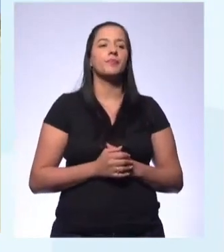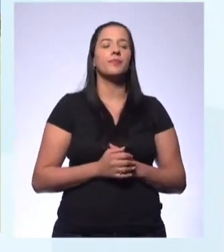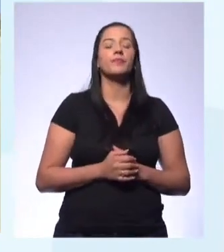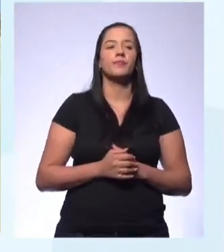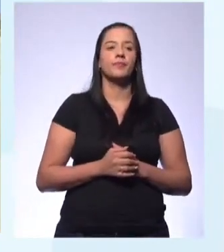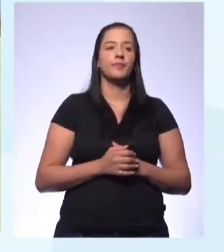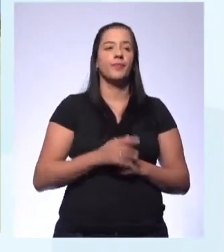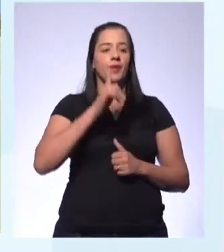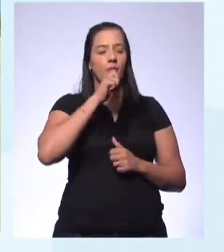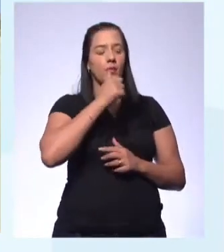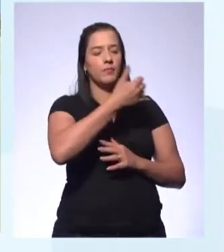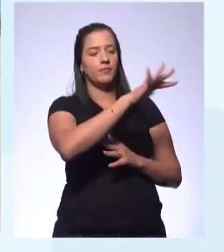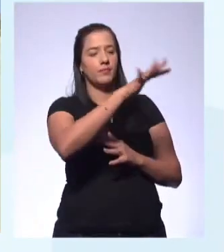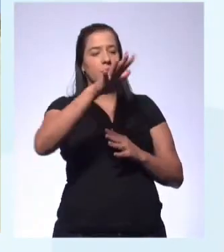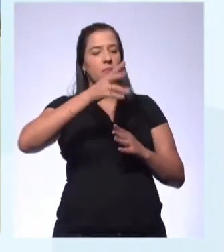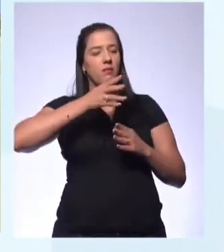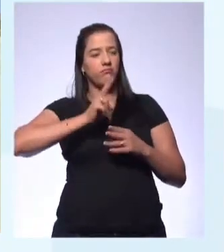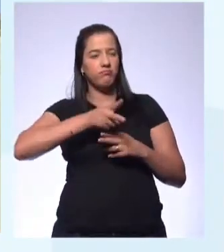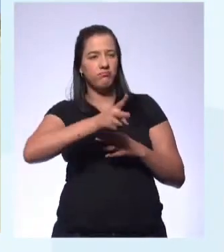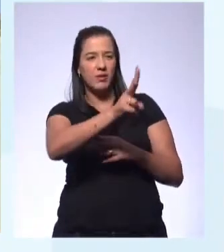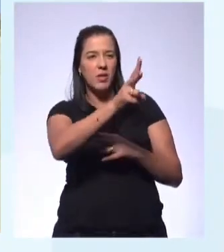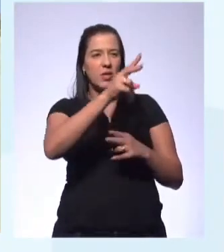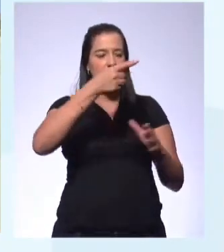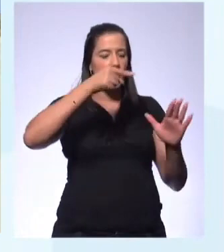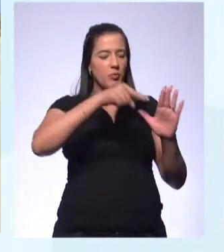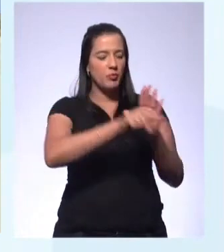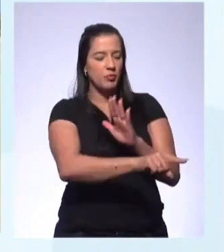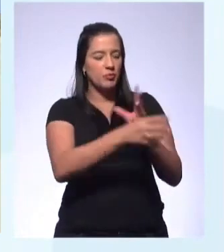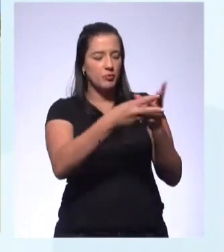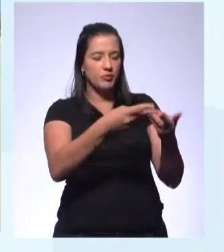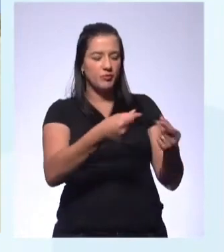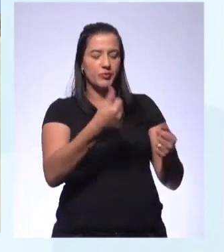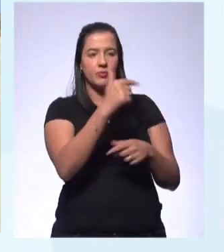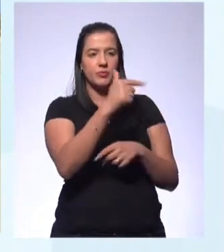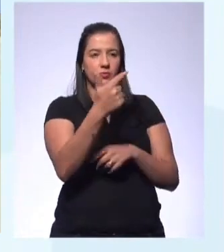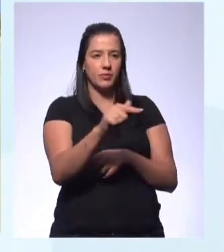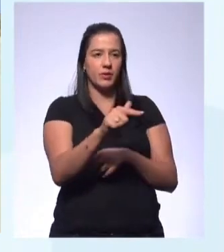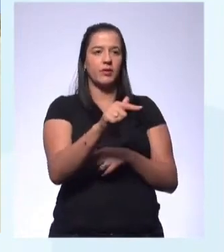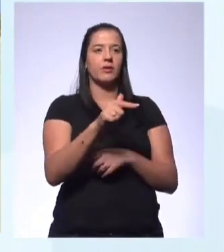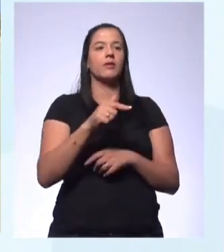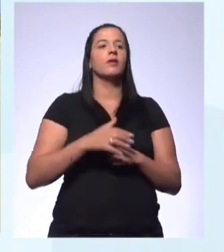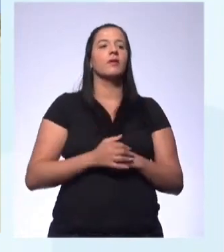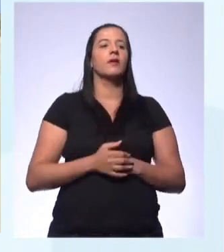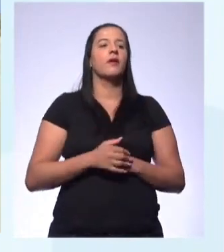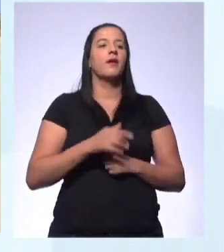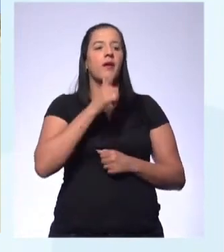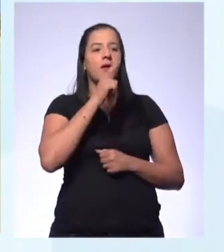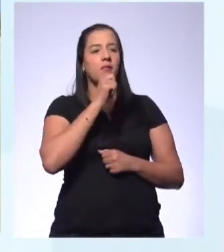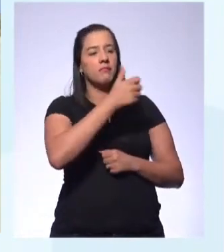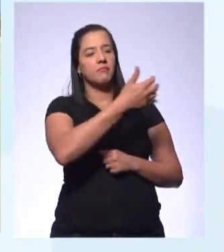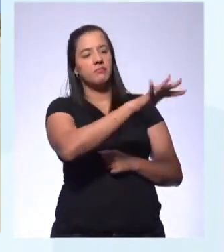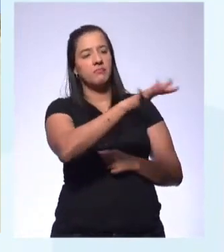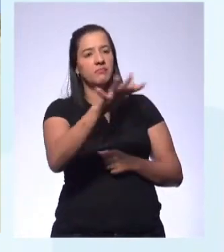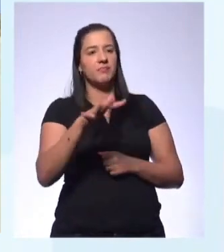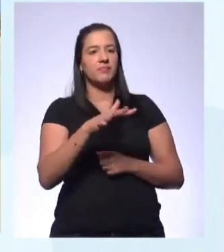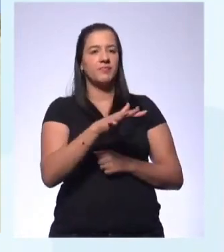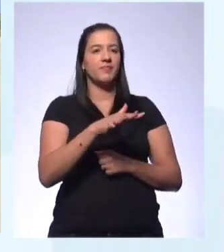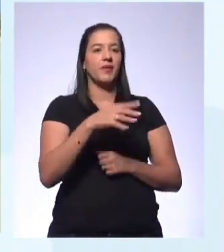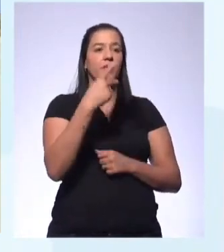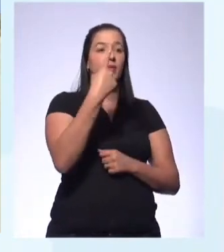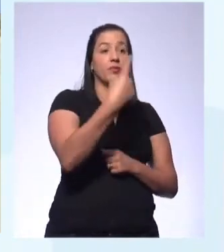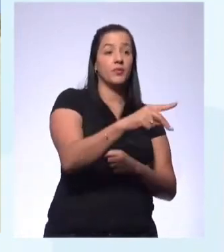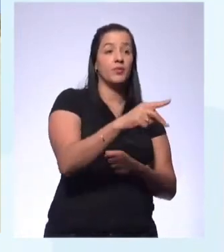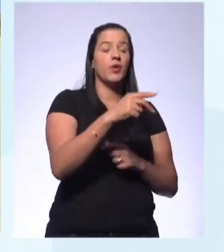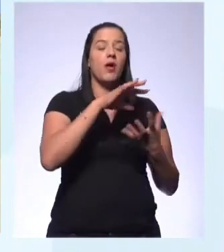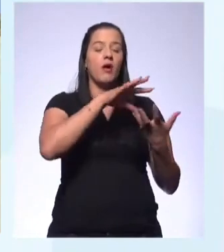Ó mar eterno, sem fundo, sem fim, ó mar de túrbidas vagas, ó mar, de ti e das